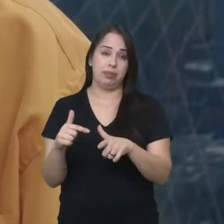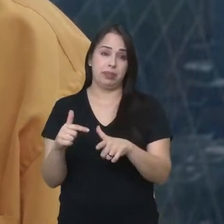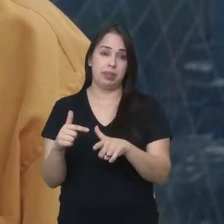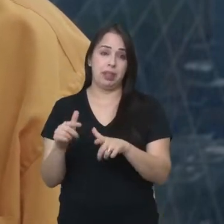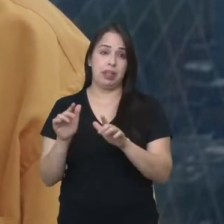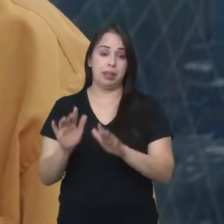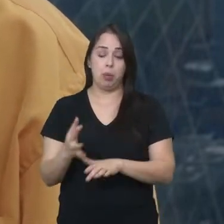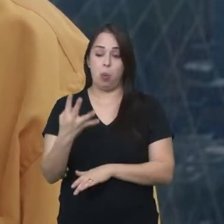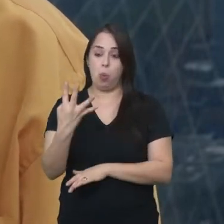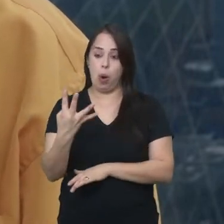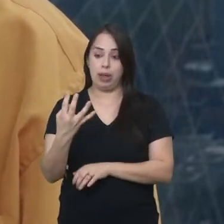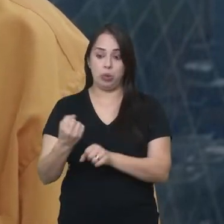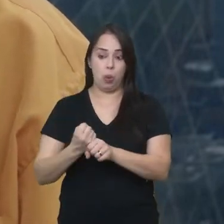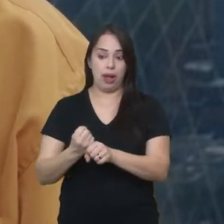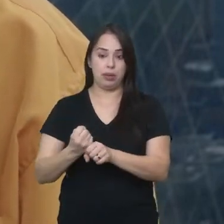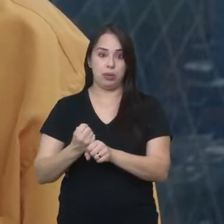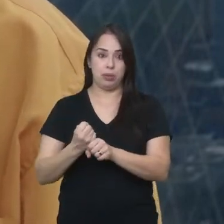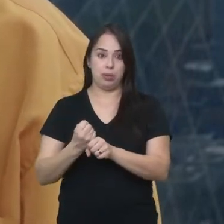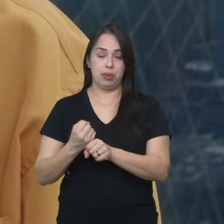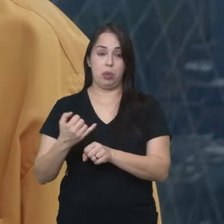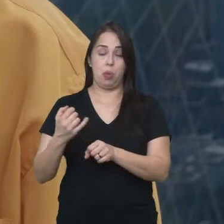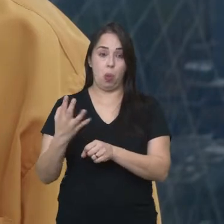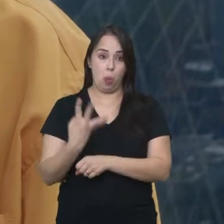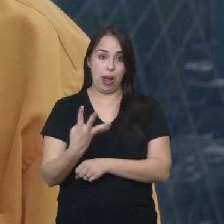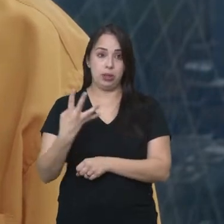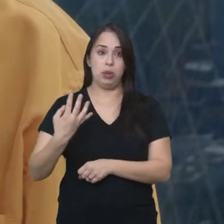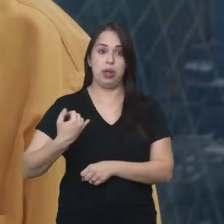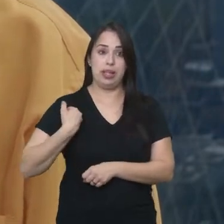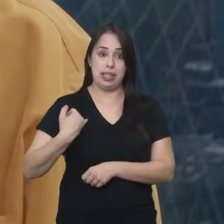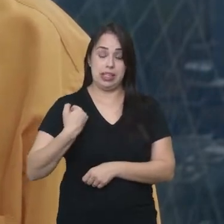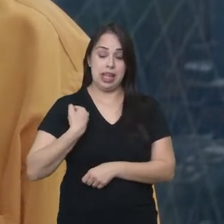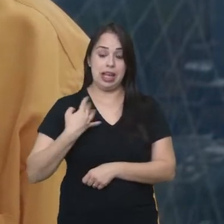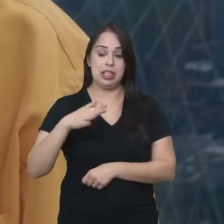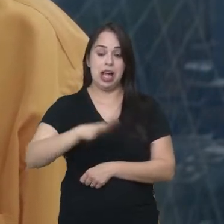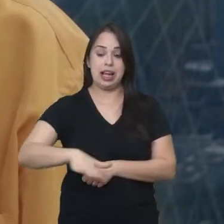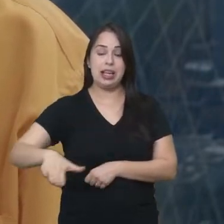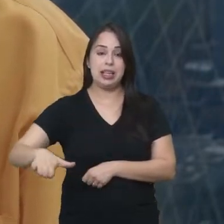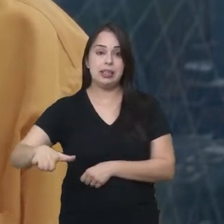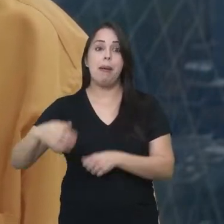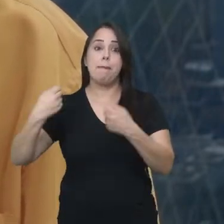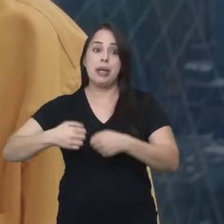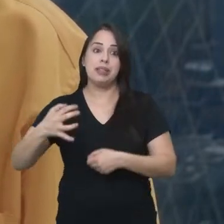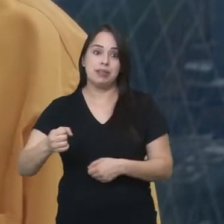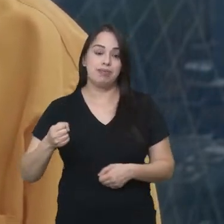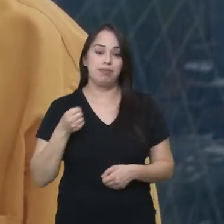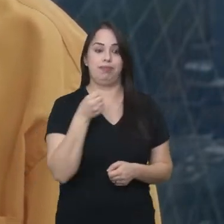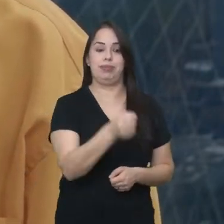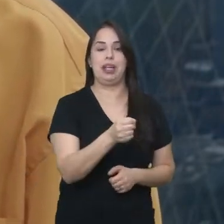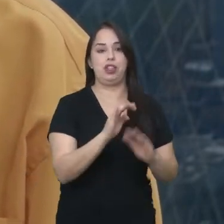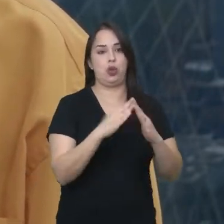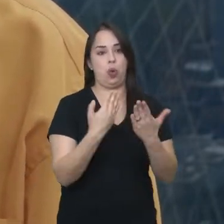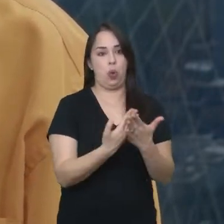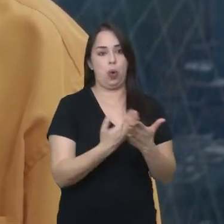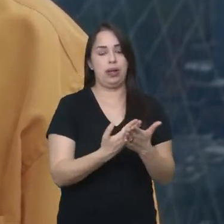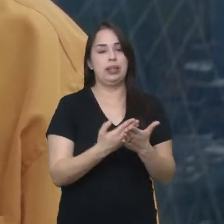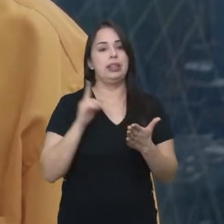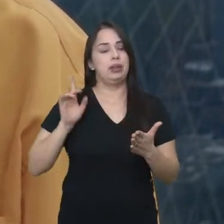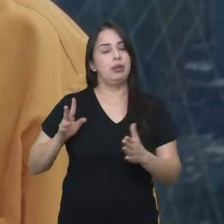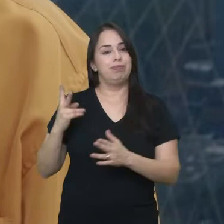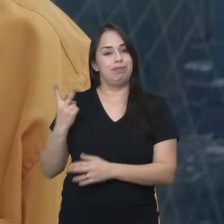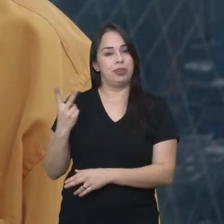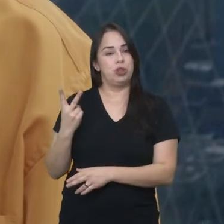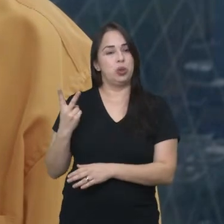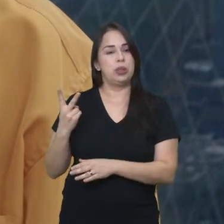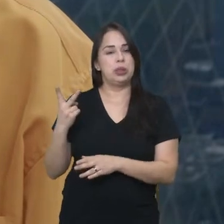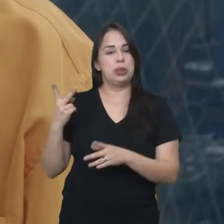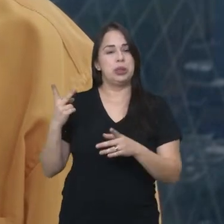dos 4 anos de idade se torna obrigatório o pai e a mãe inserir o seu filho na educação infantil. Né? Então, às vezes, encontra um pouco de